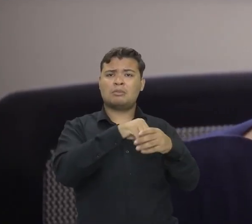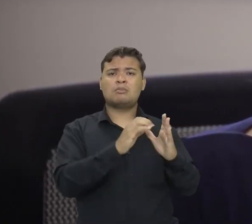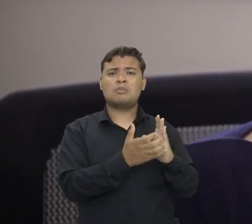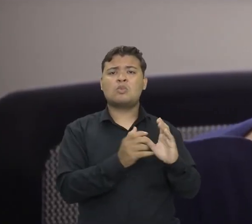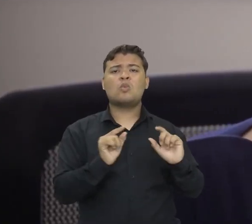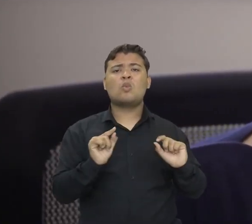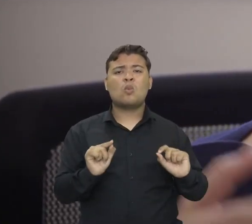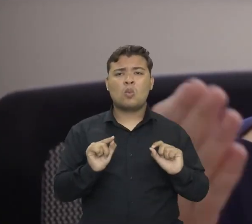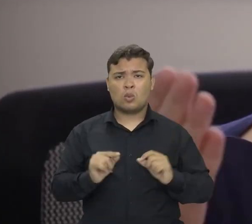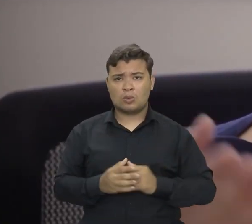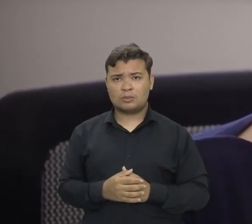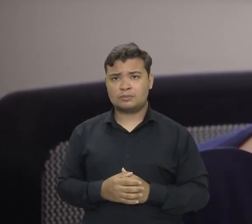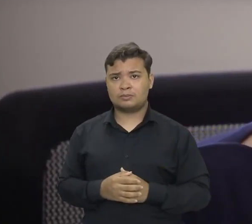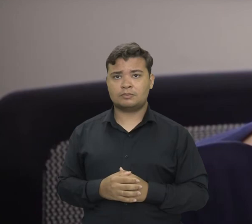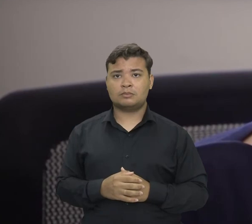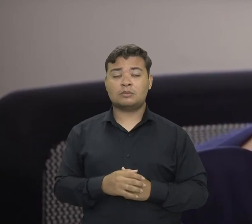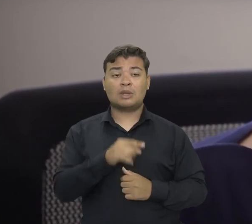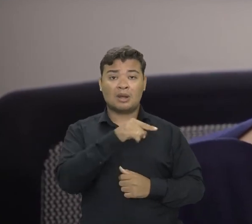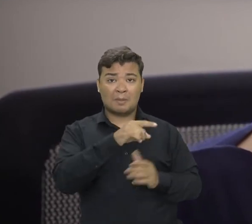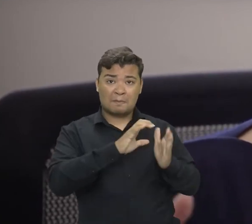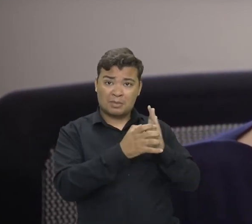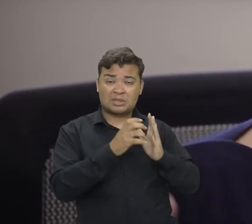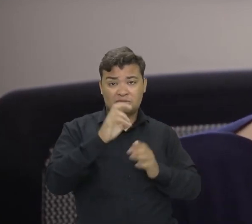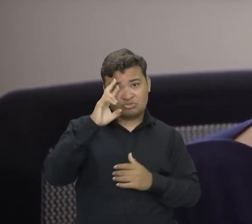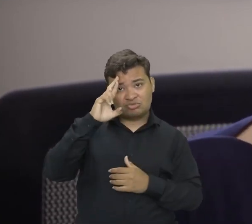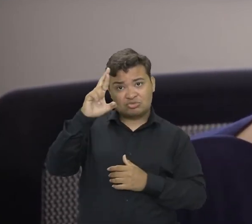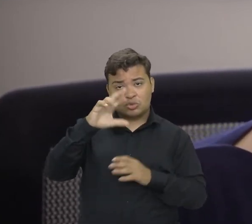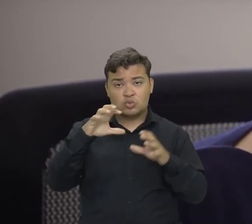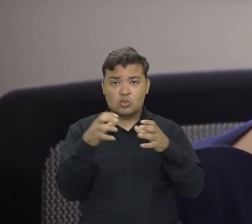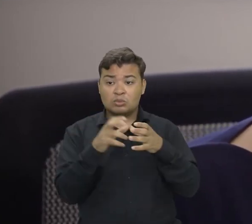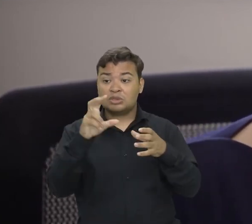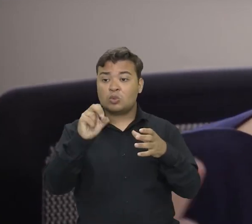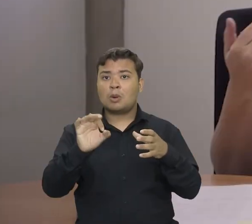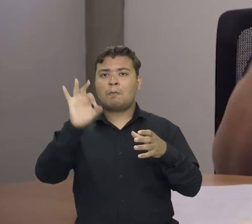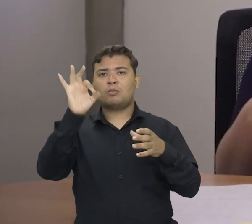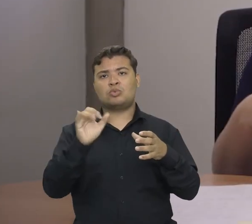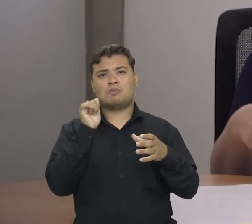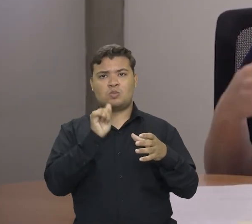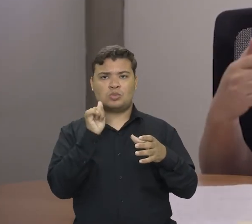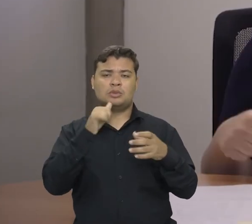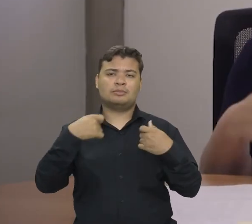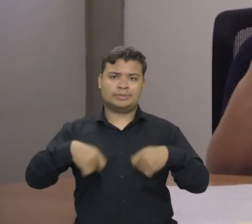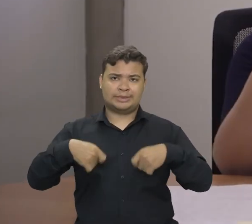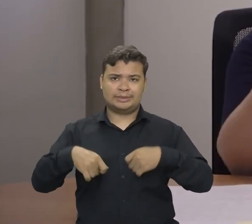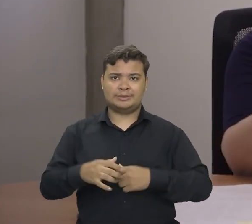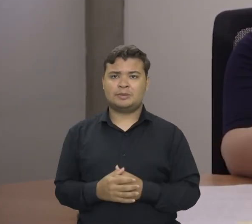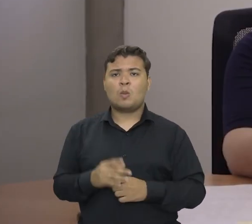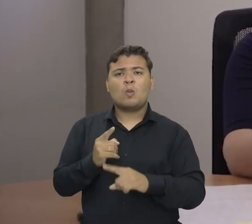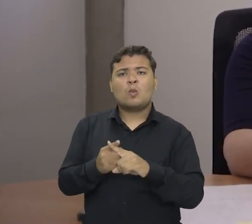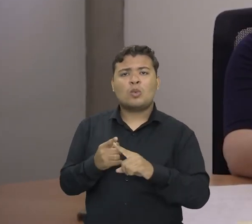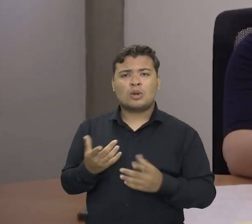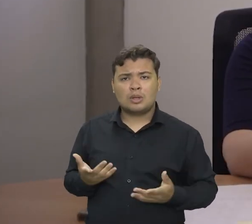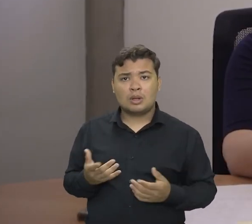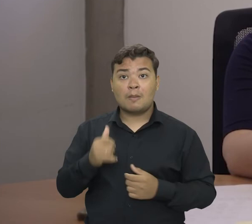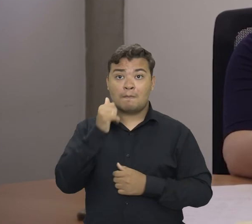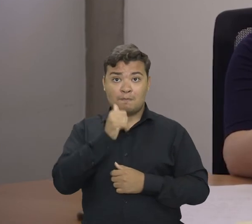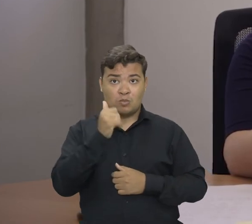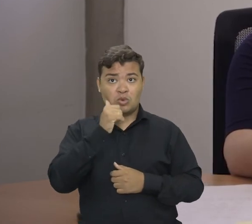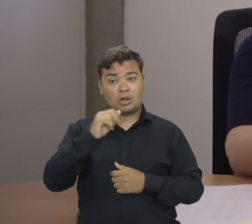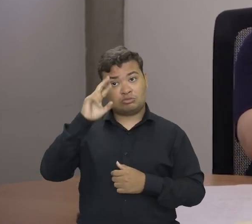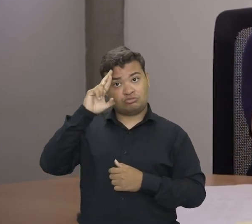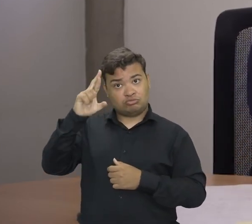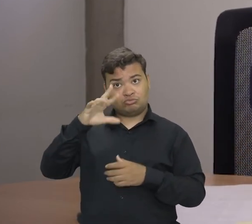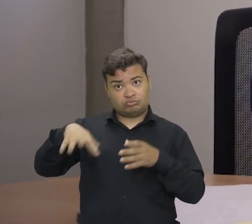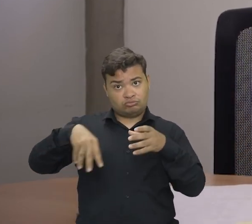Que 50% dos cargos de direção daquele partido devem ser ocupados por mulheres. Por quê? Porque aí as mulheres, elas estão nos cargos de direção